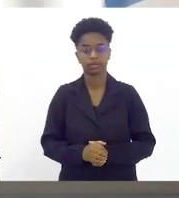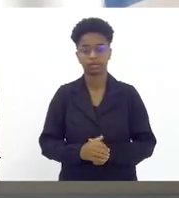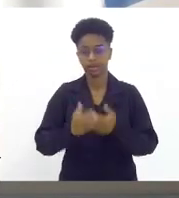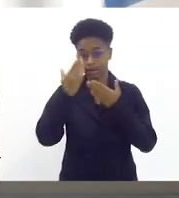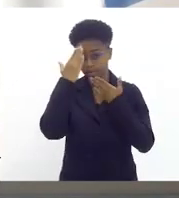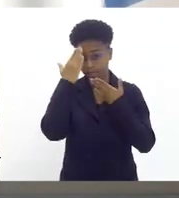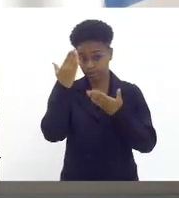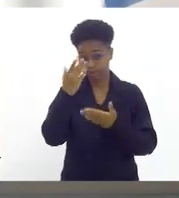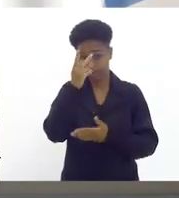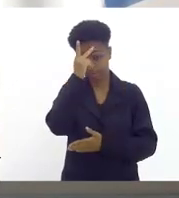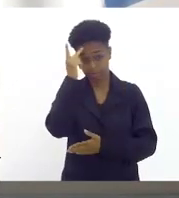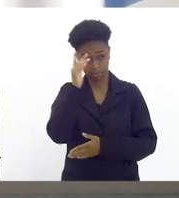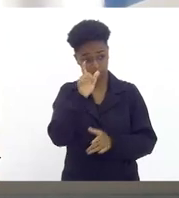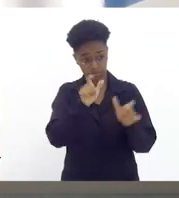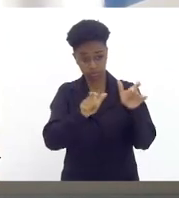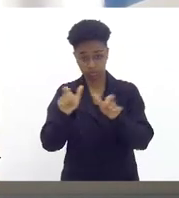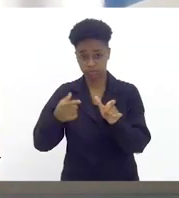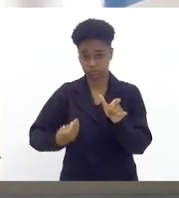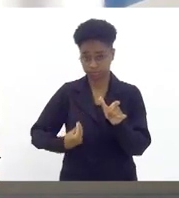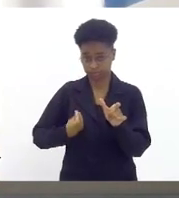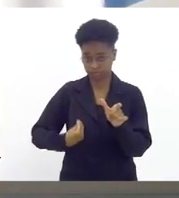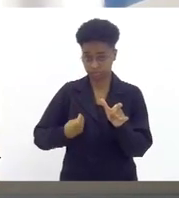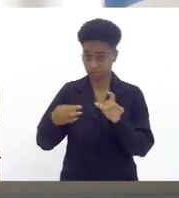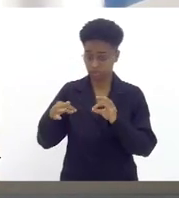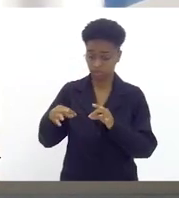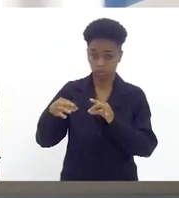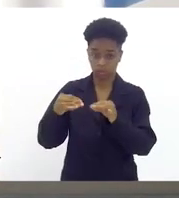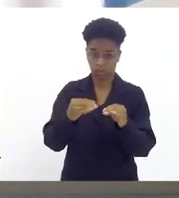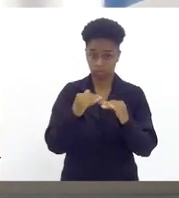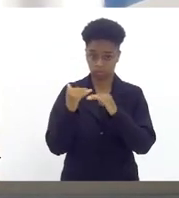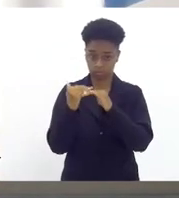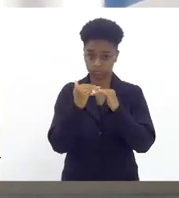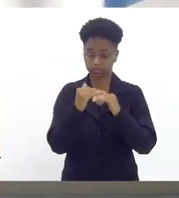agradecer as pessoas presentes, todas e todos,